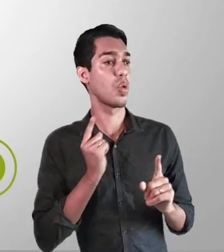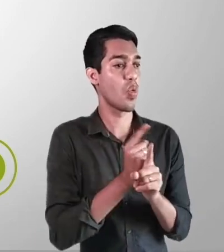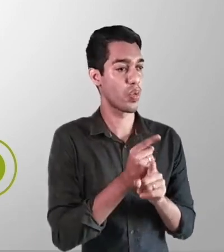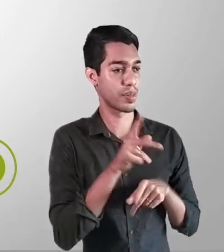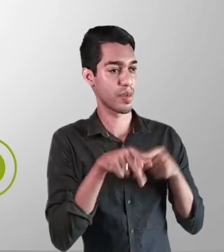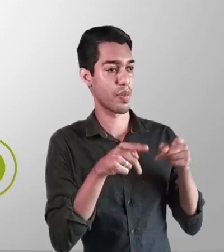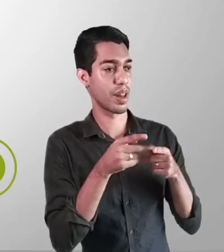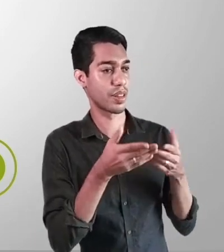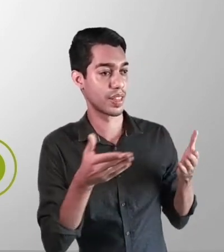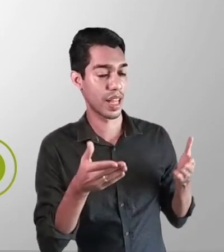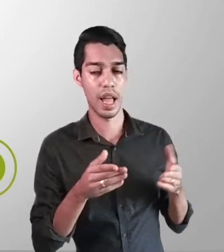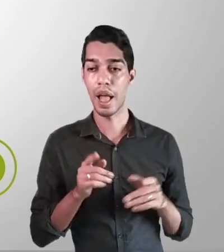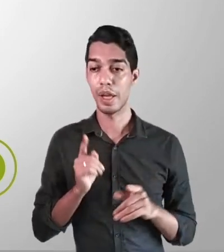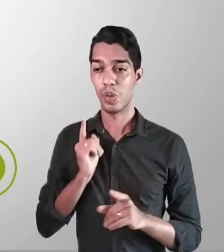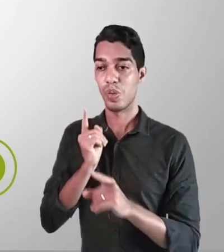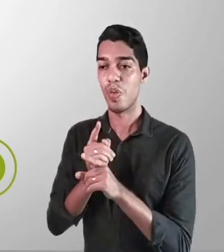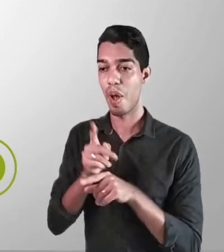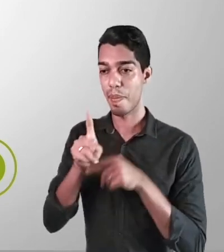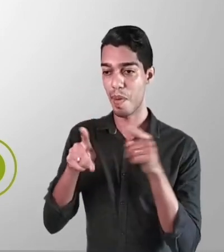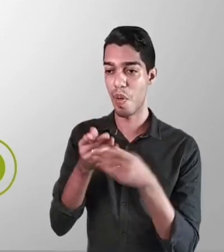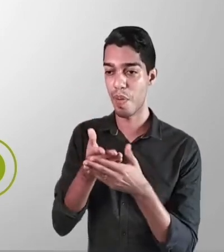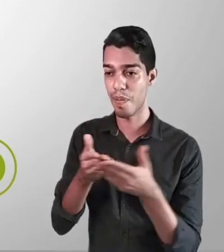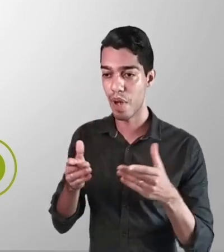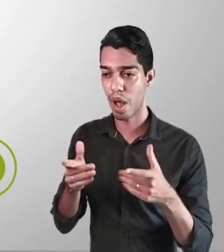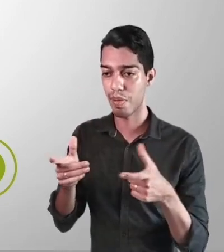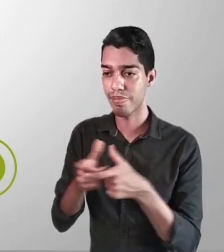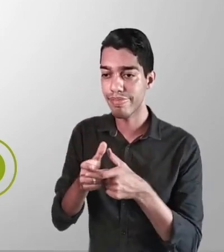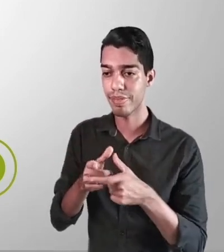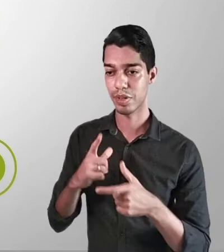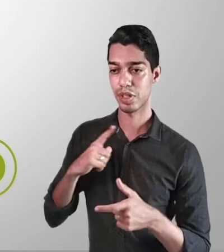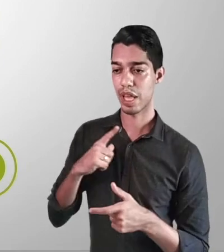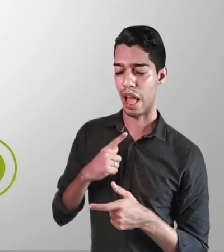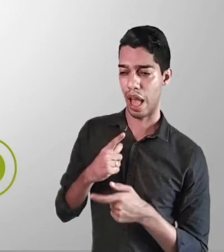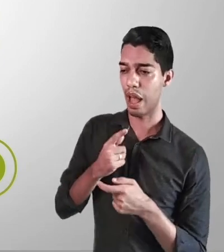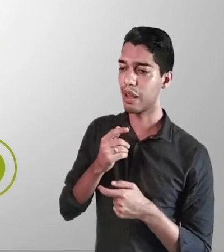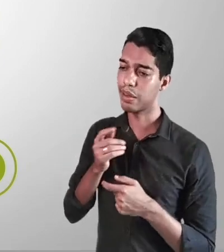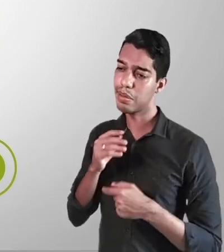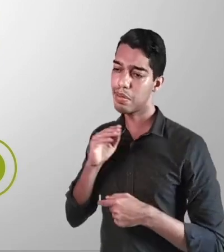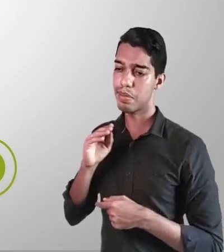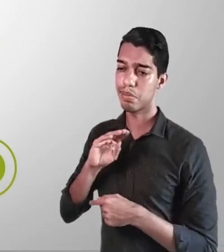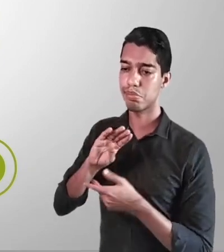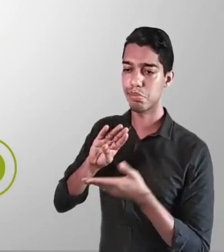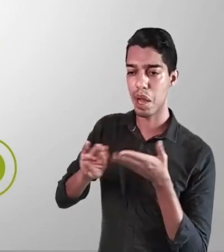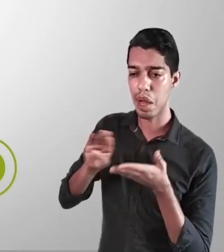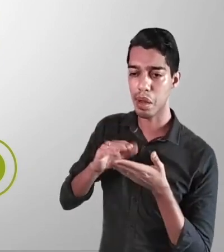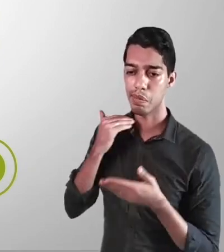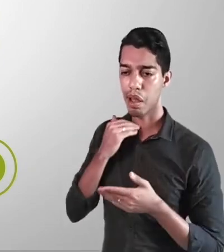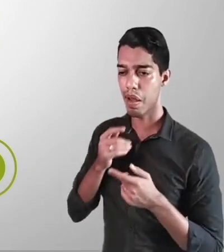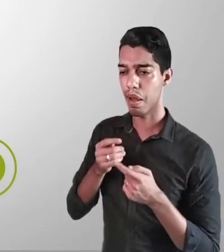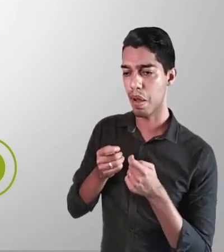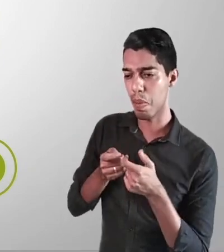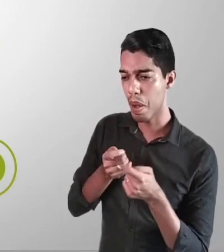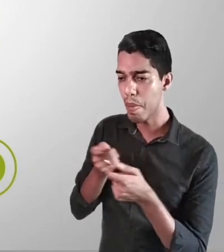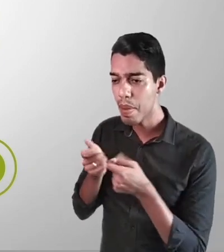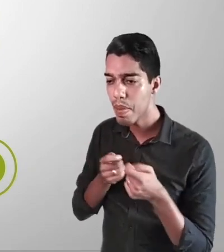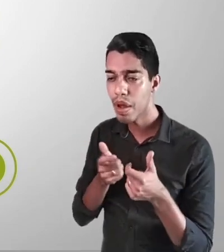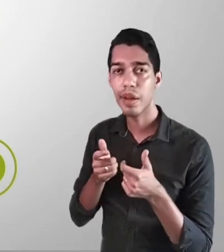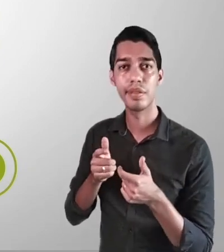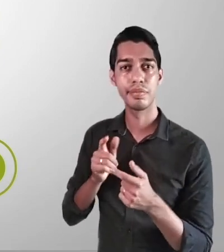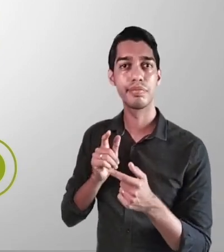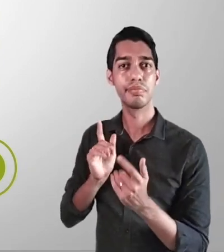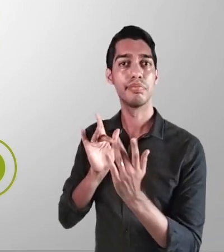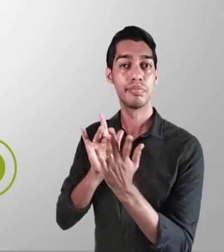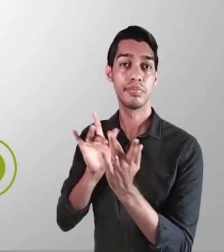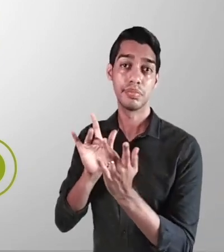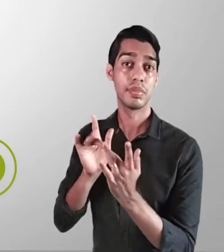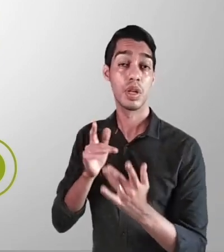ela esteja, dado a questão da penetração desses dispositivos móveis. Lógico, nós temos muito a avançar ainda na qualidade da